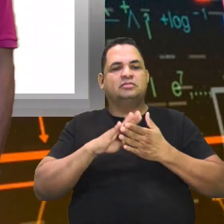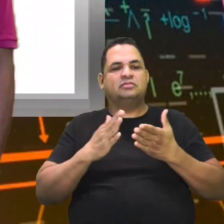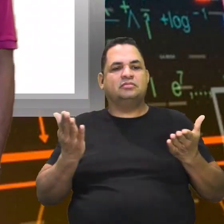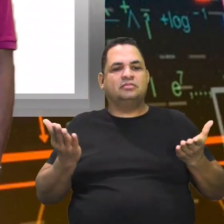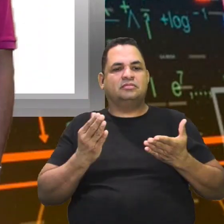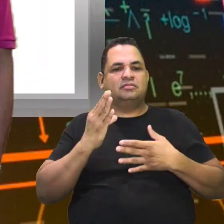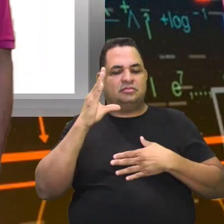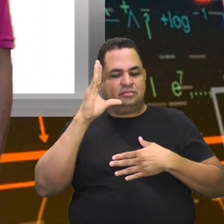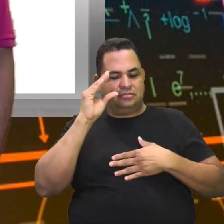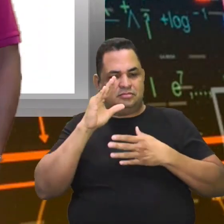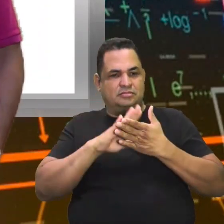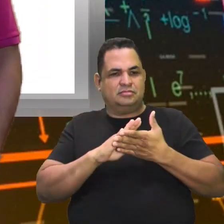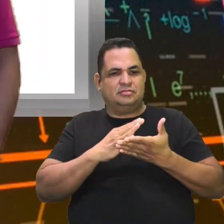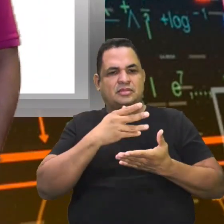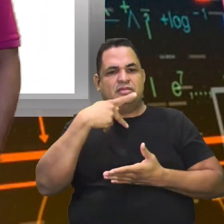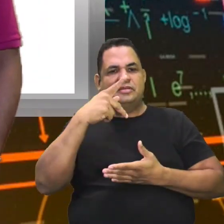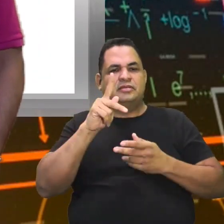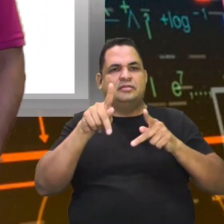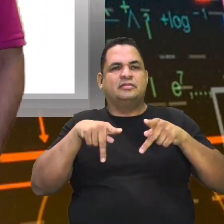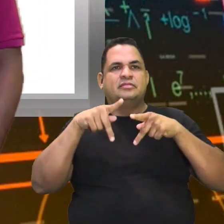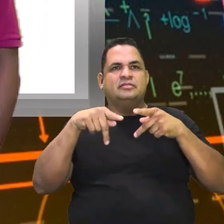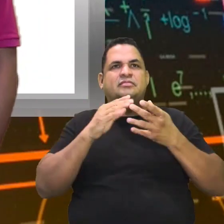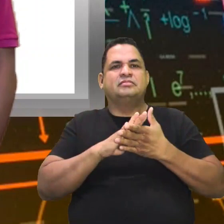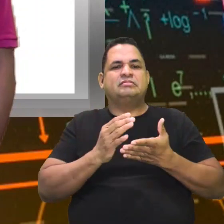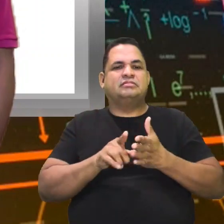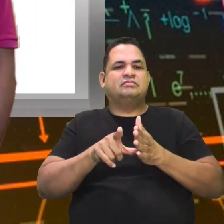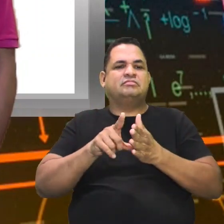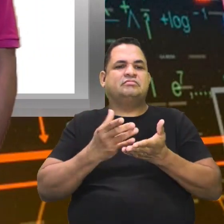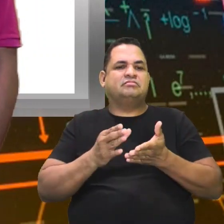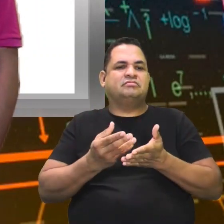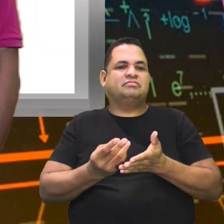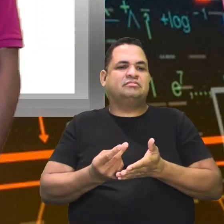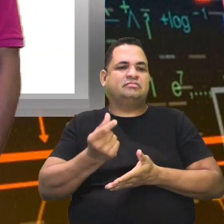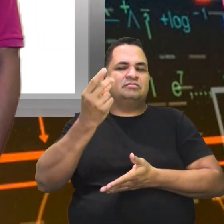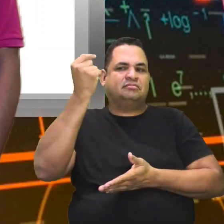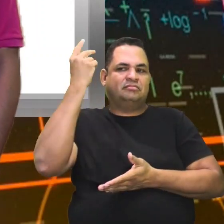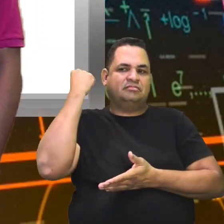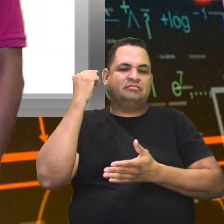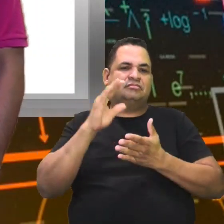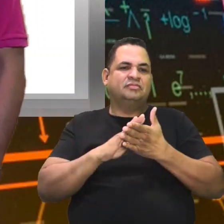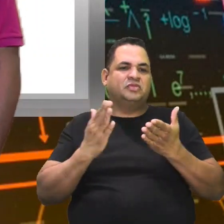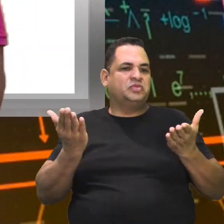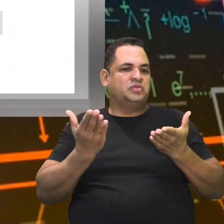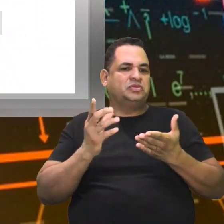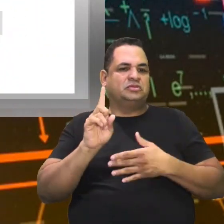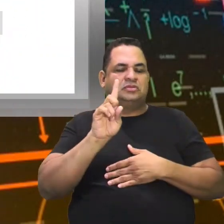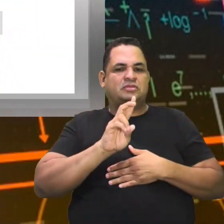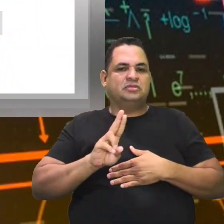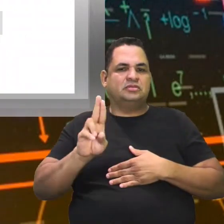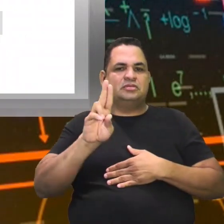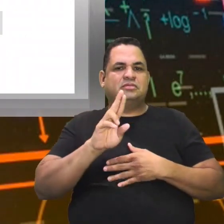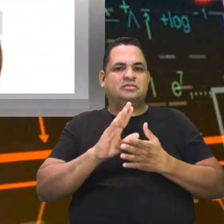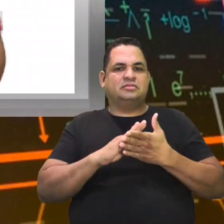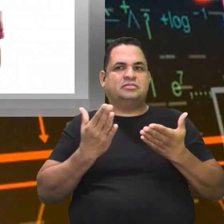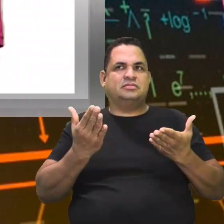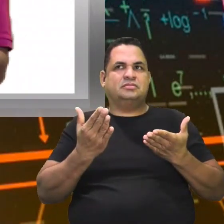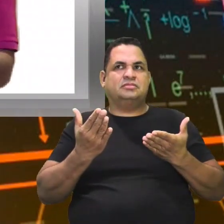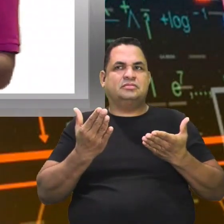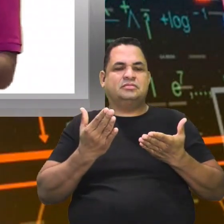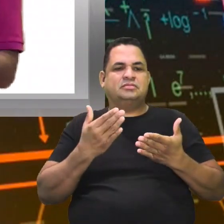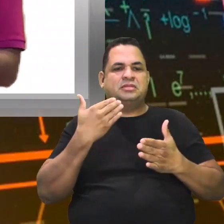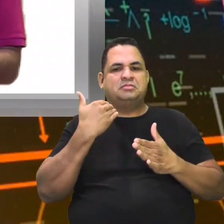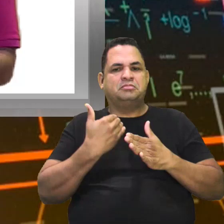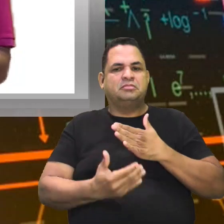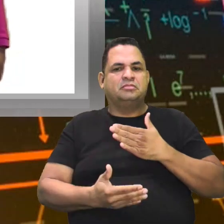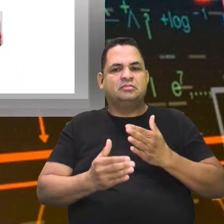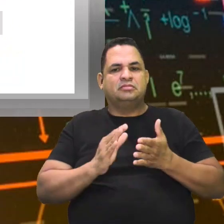E interessante é que o ditado popular é uma coisa mais antiga, né? Atualmente não estão nem usando muito, né? Não, pois é, estão se